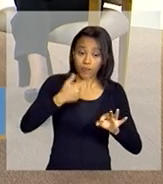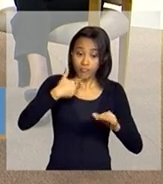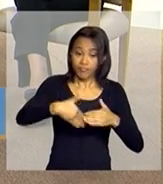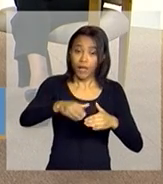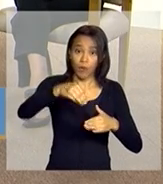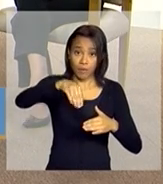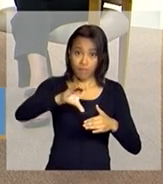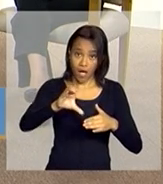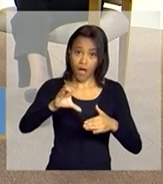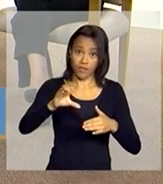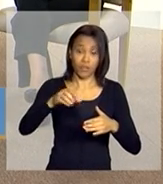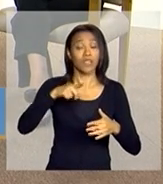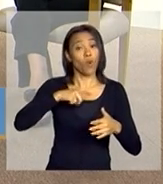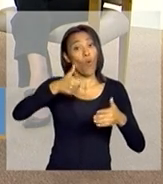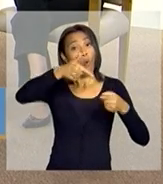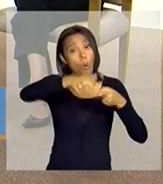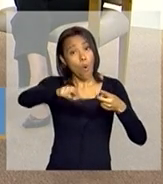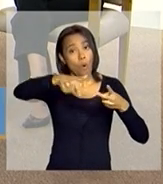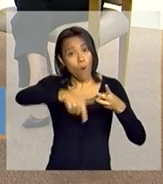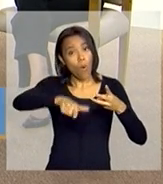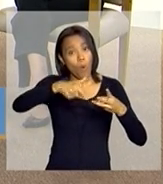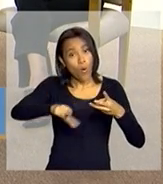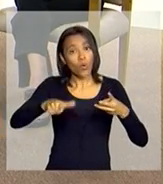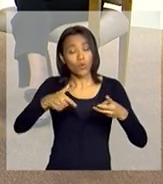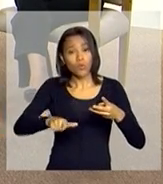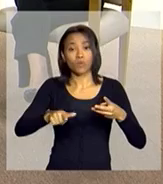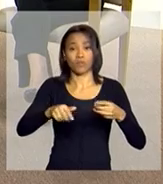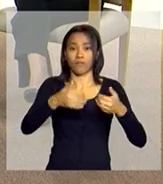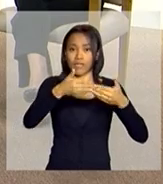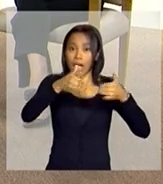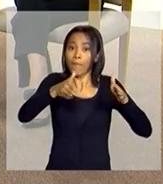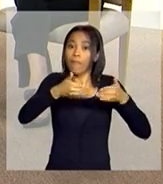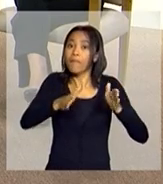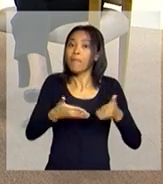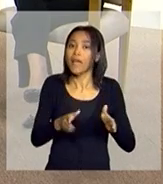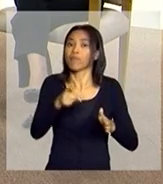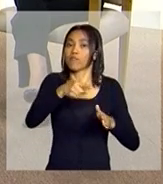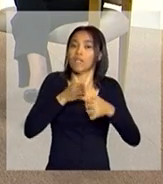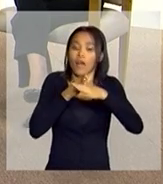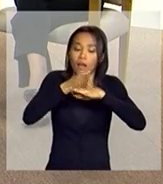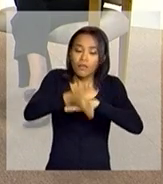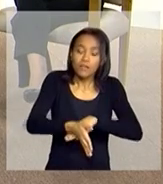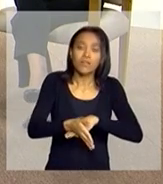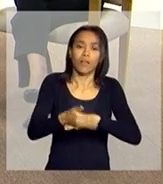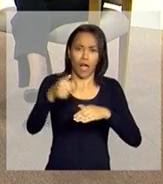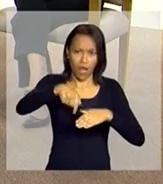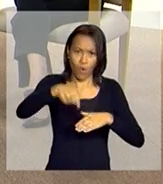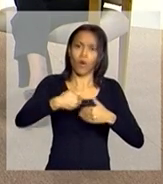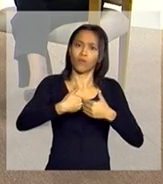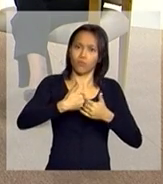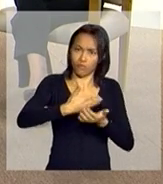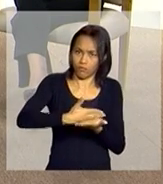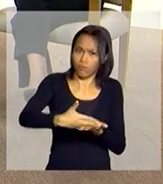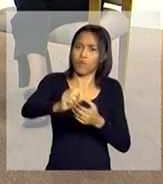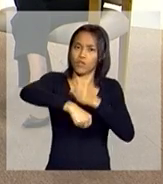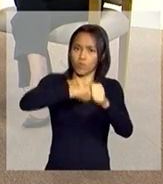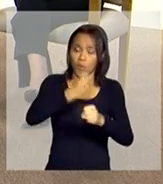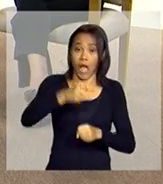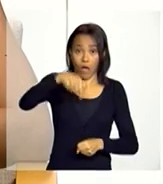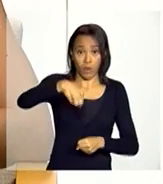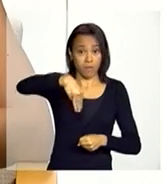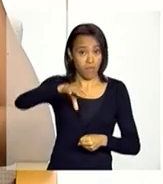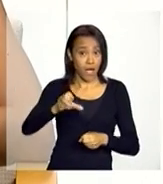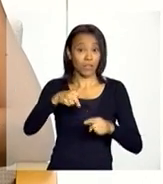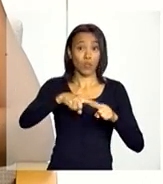março não temos dat outros serão abertos agora no no início do do ano né em março vai ser o plano de